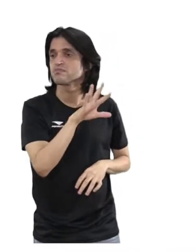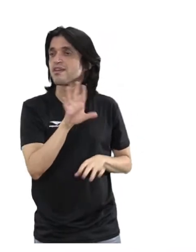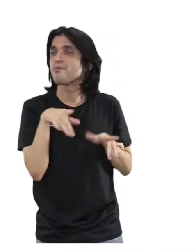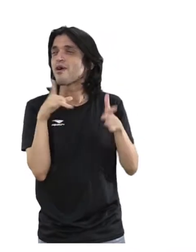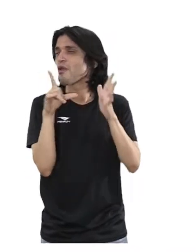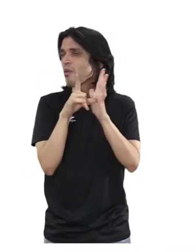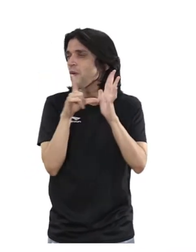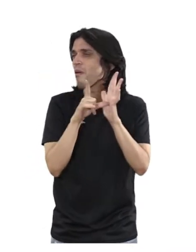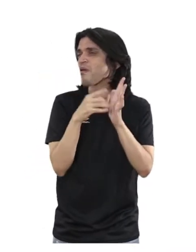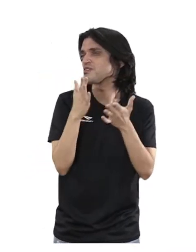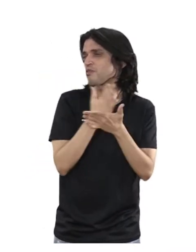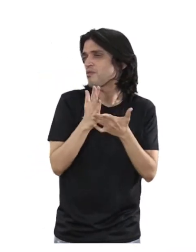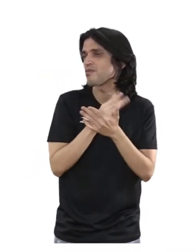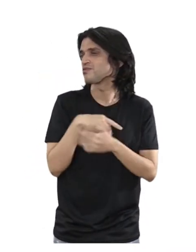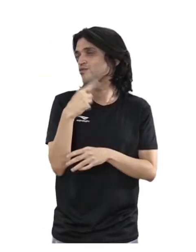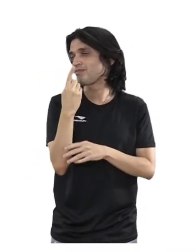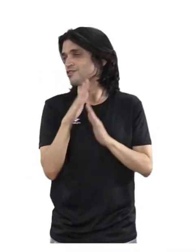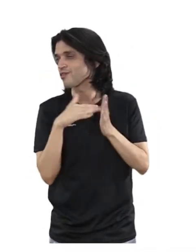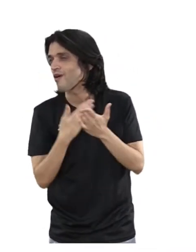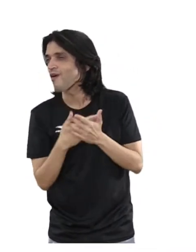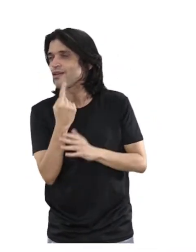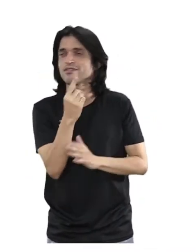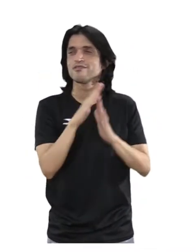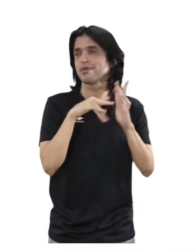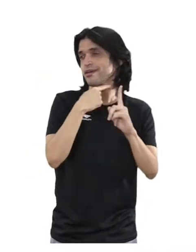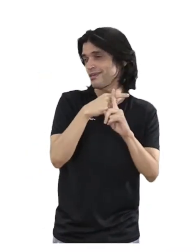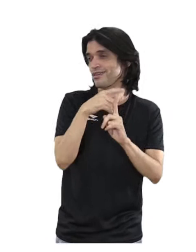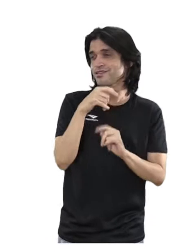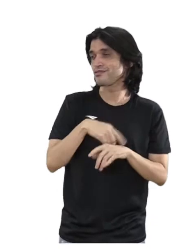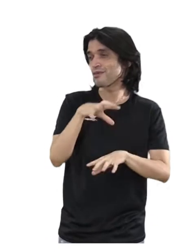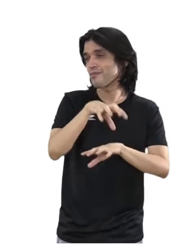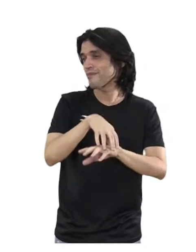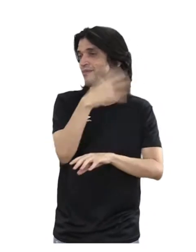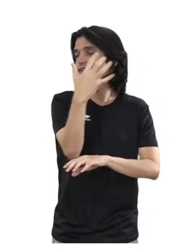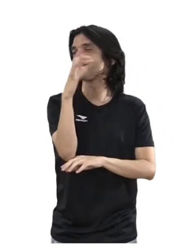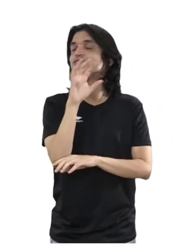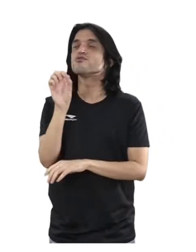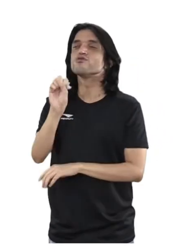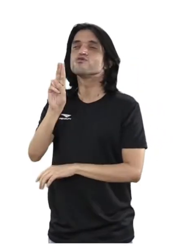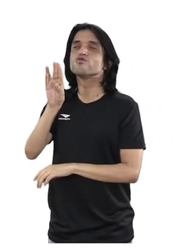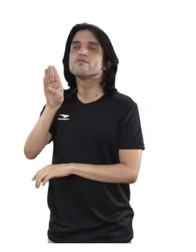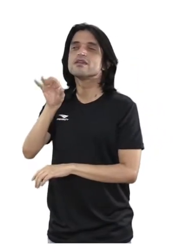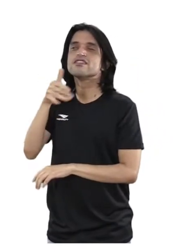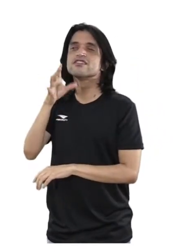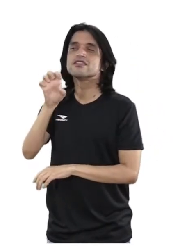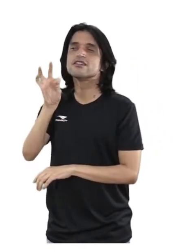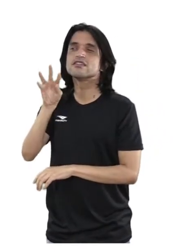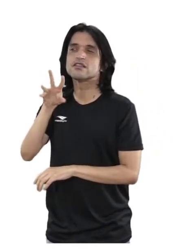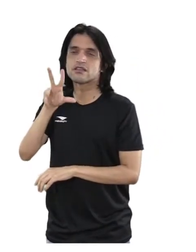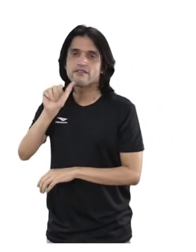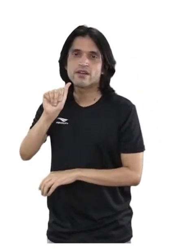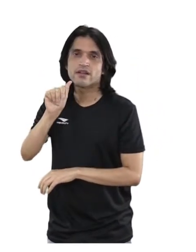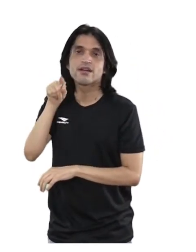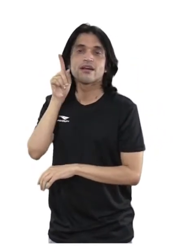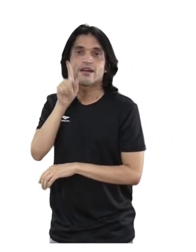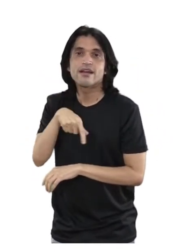uma escola, uma igreja e uma praça. E a subjetiva? Quando retratamos a